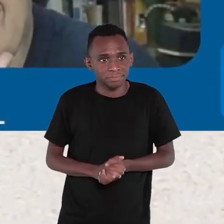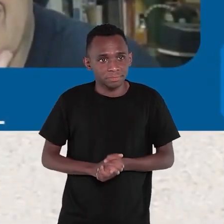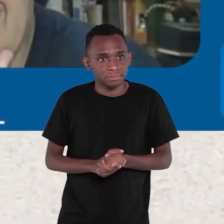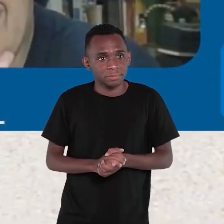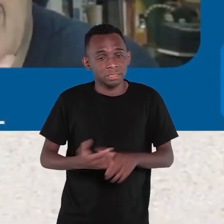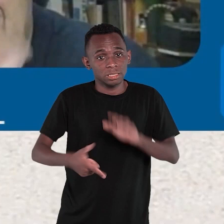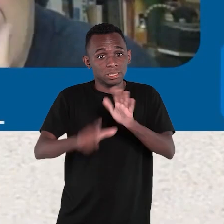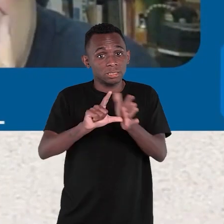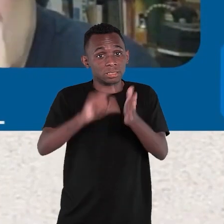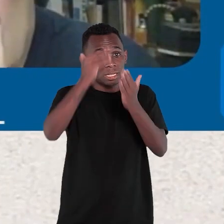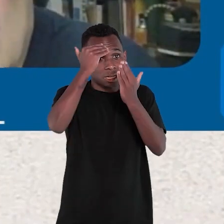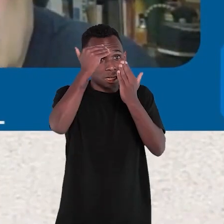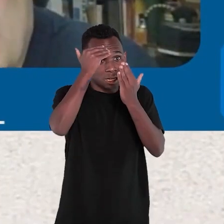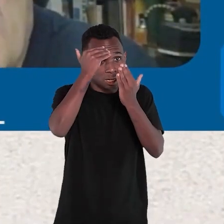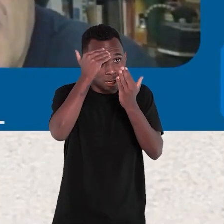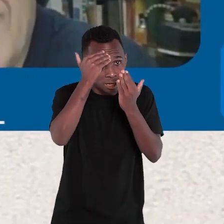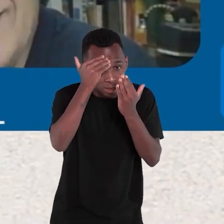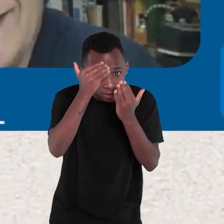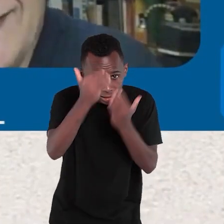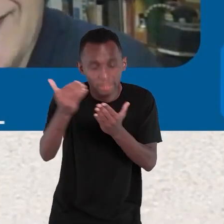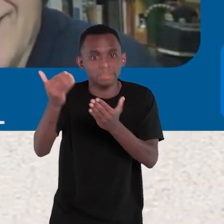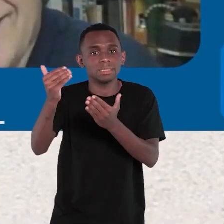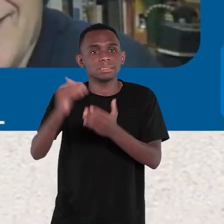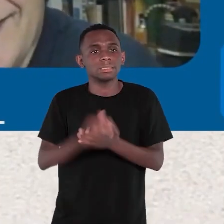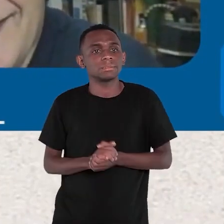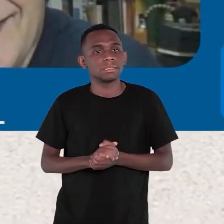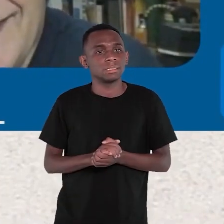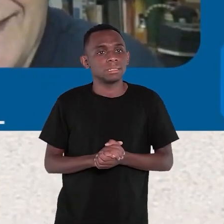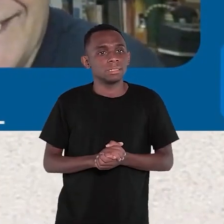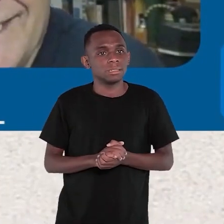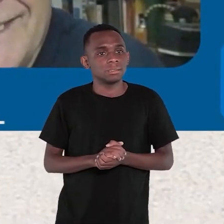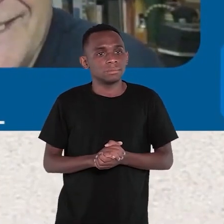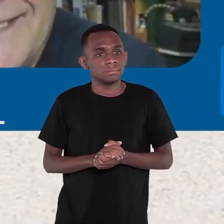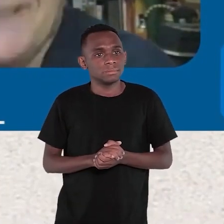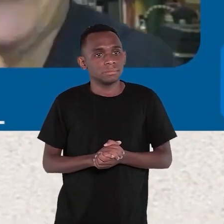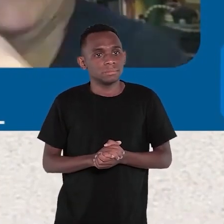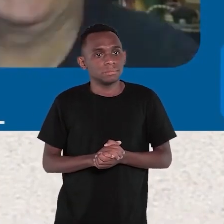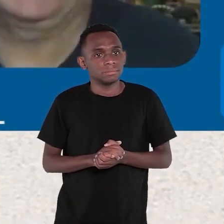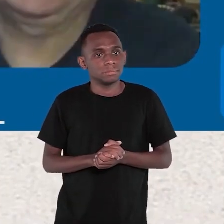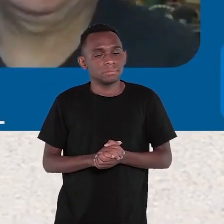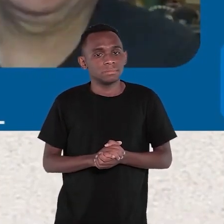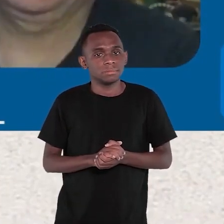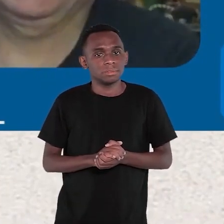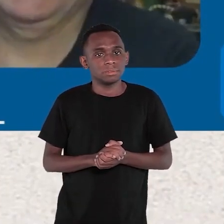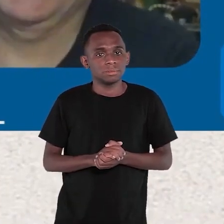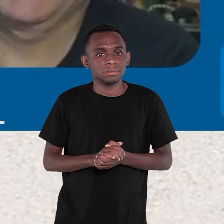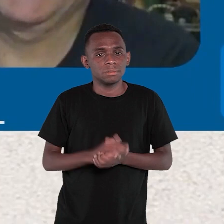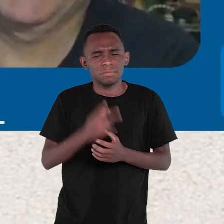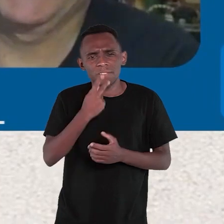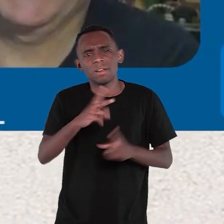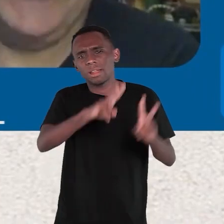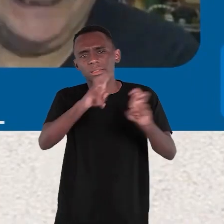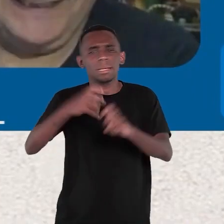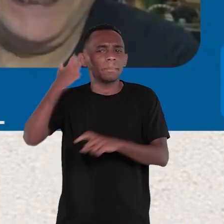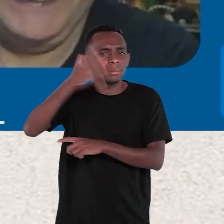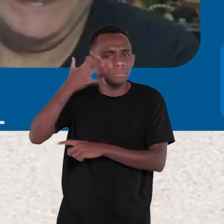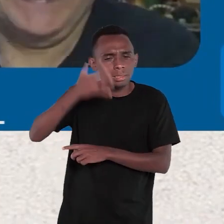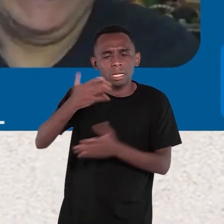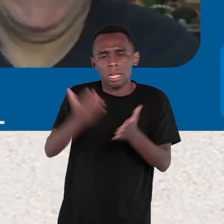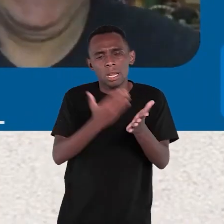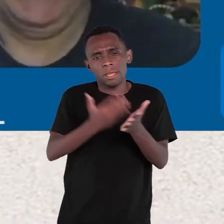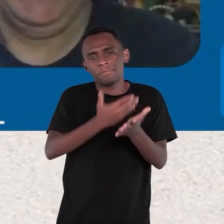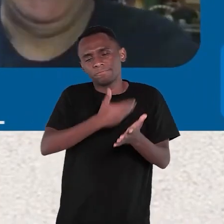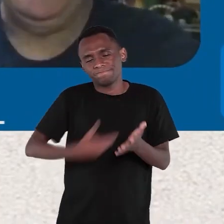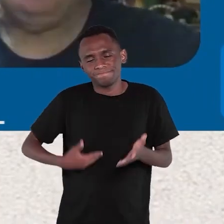encerrar, não sem antes agradecer muito essa gentileza cidadã que você teve aqui comigo de falar tanto sobre